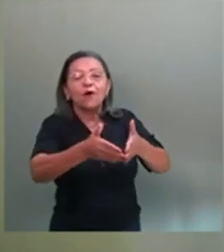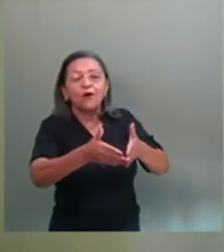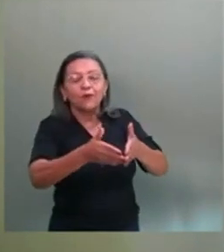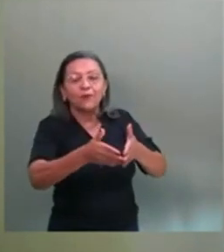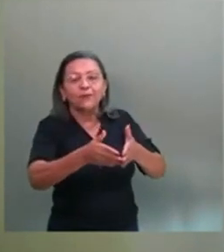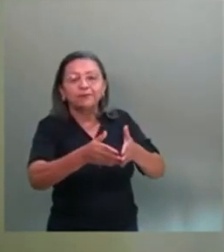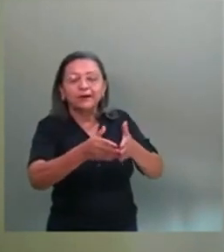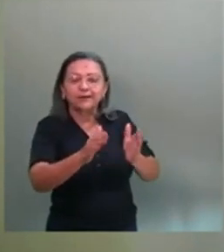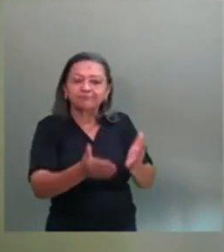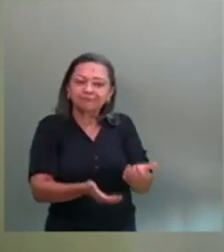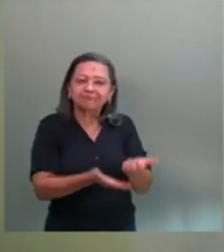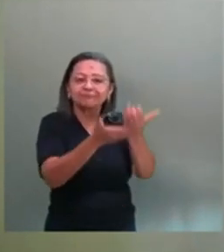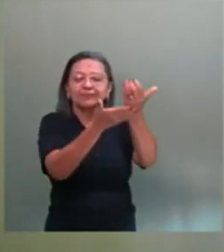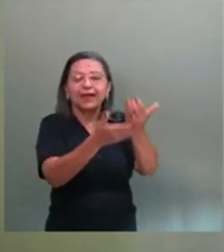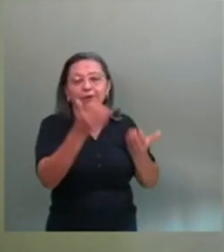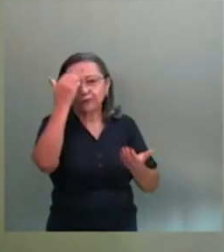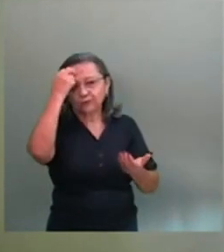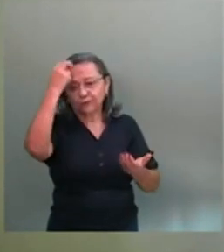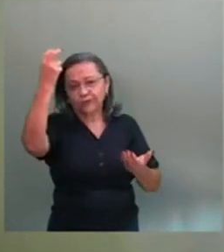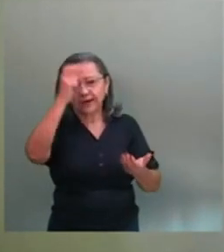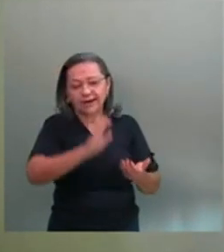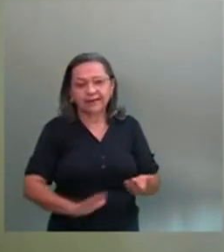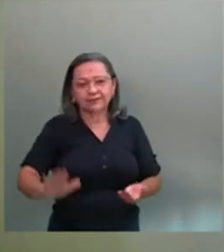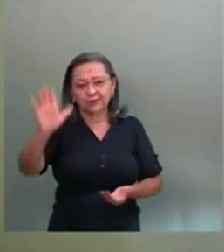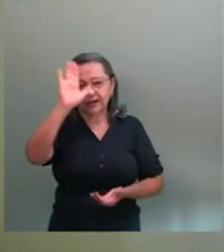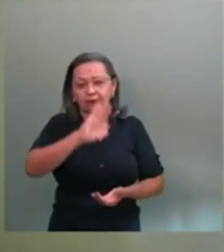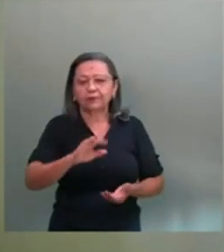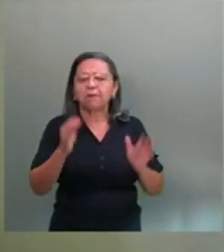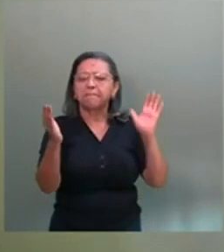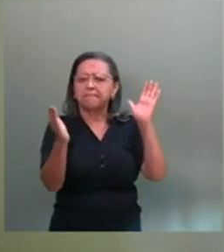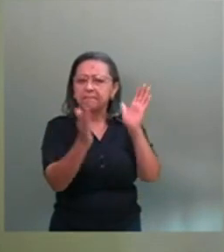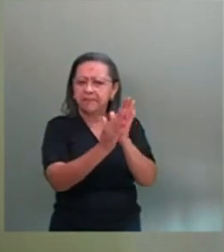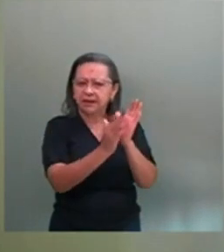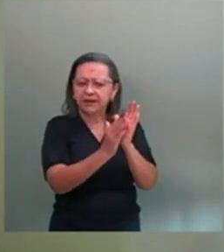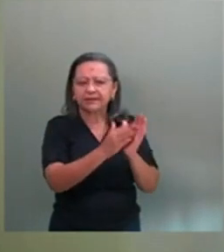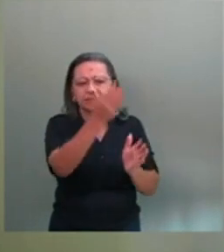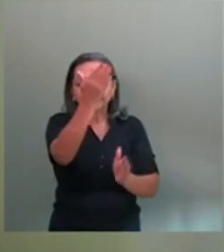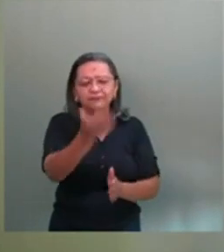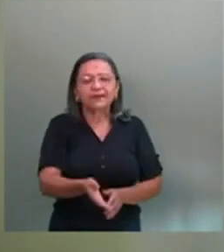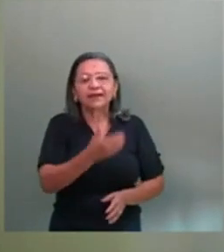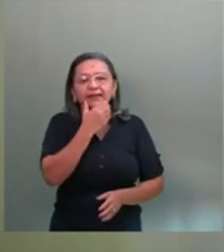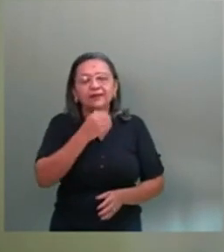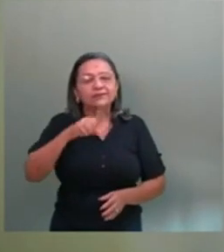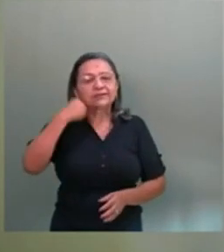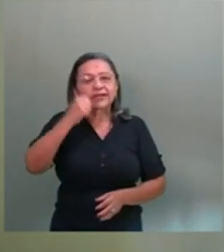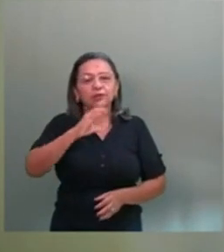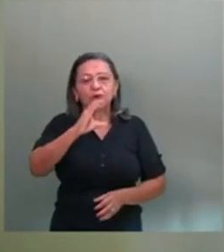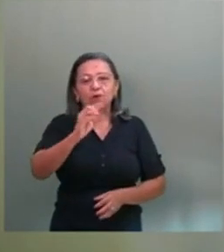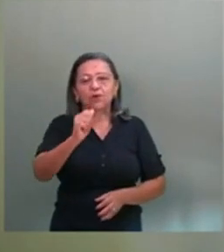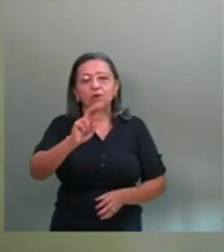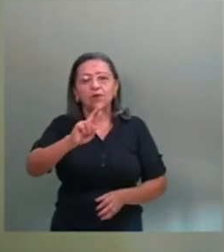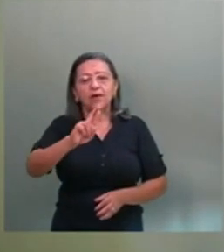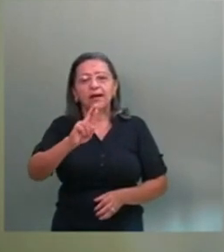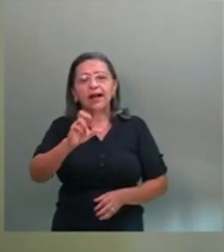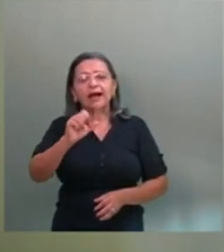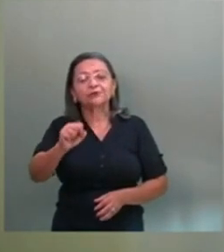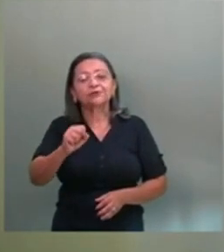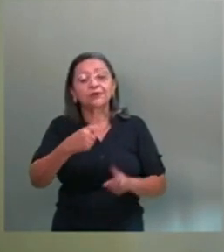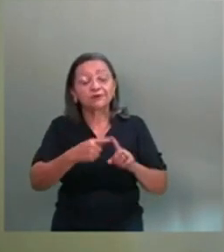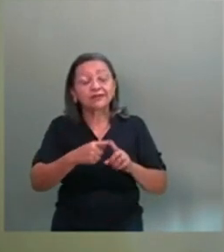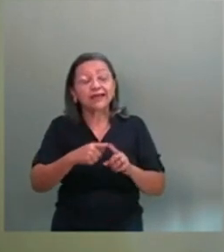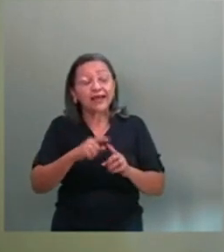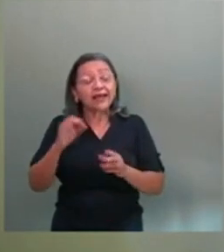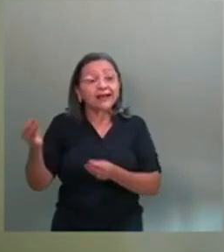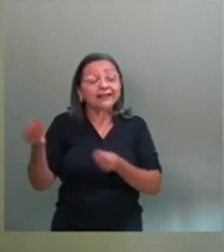para prestigiar a cultura nacional. Parabéns, senador Carlos Viana, por não deixar passar em branco esses